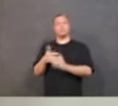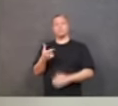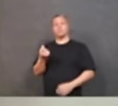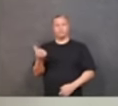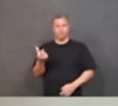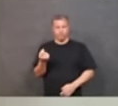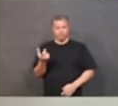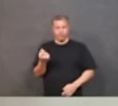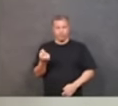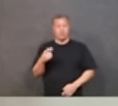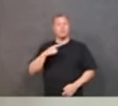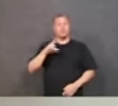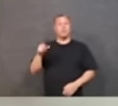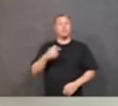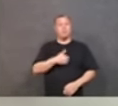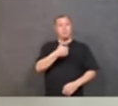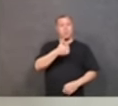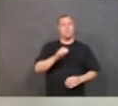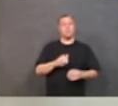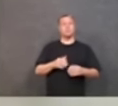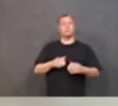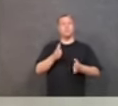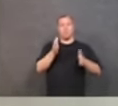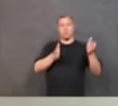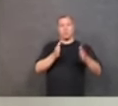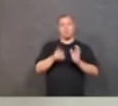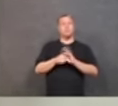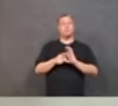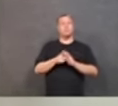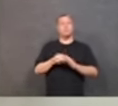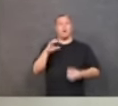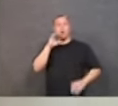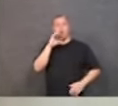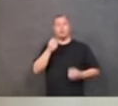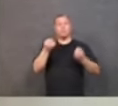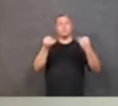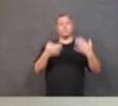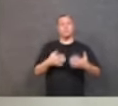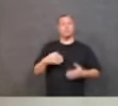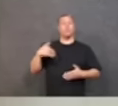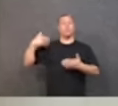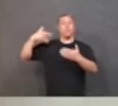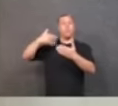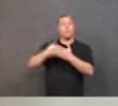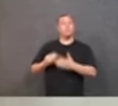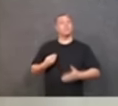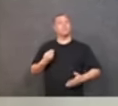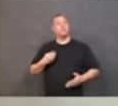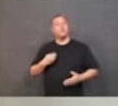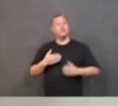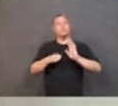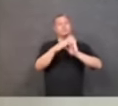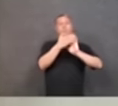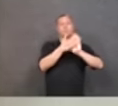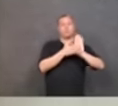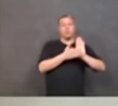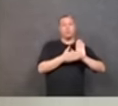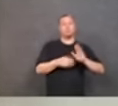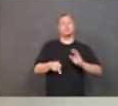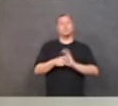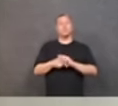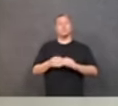teve 2 minutos para fazer uma rápida apresentação sobre sua carreira, atividades já desenvolvidas e também programa de governo. Nesse segundo